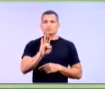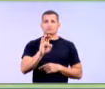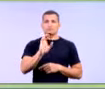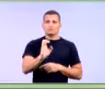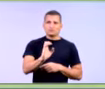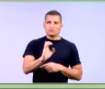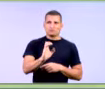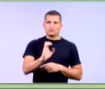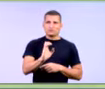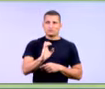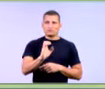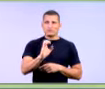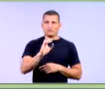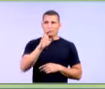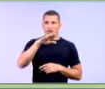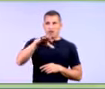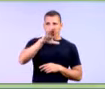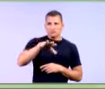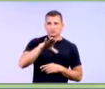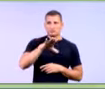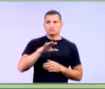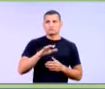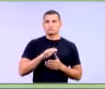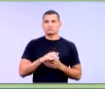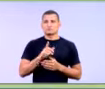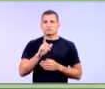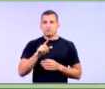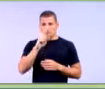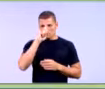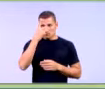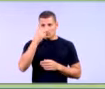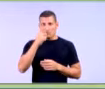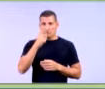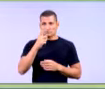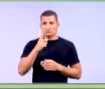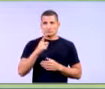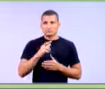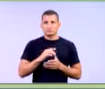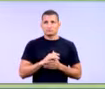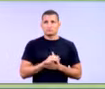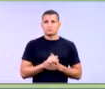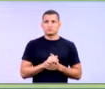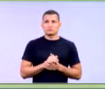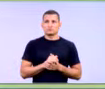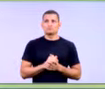Então, esses apêndices foram criados, né, para uma